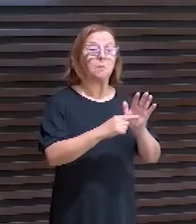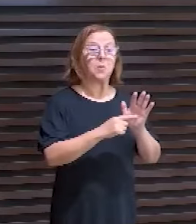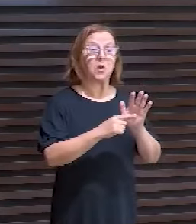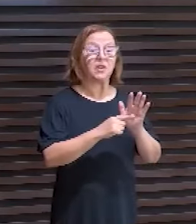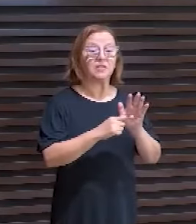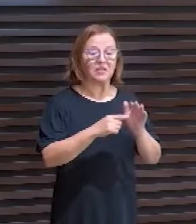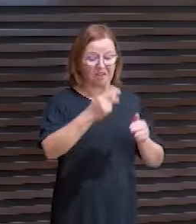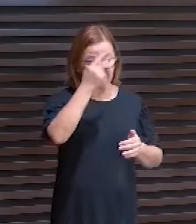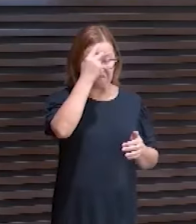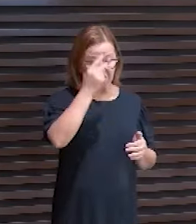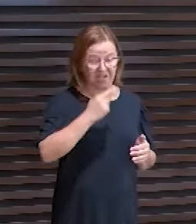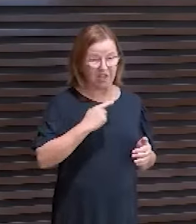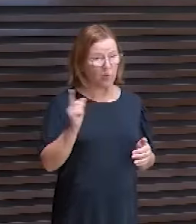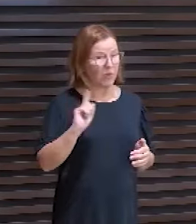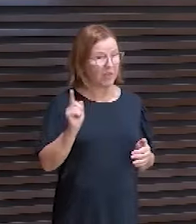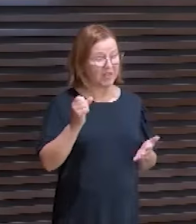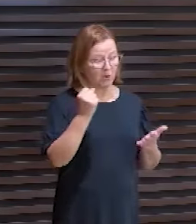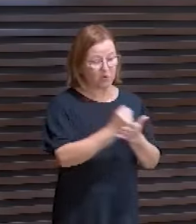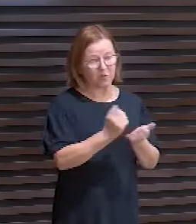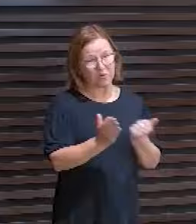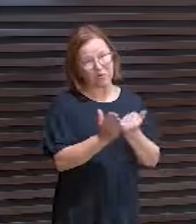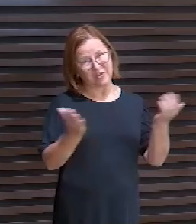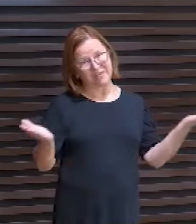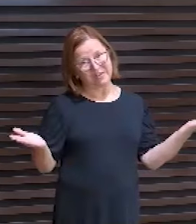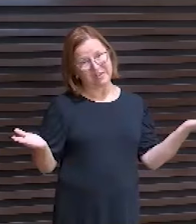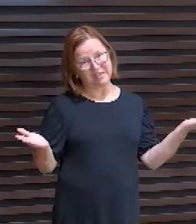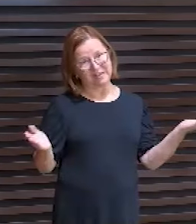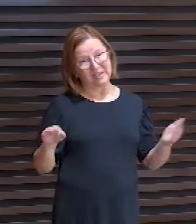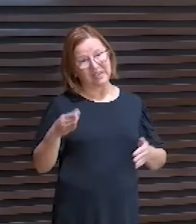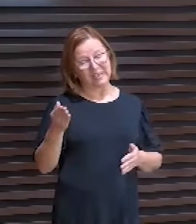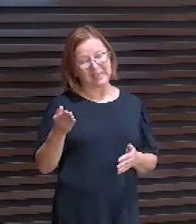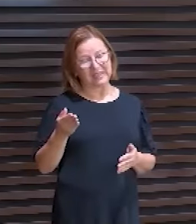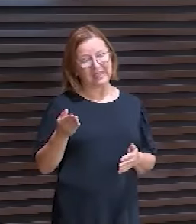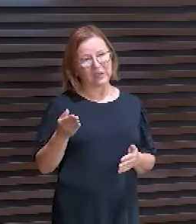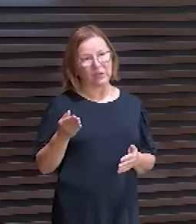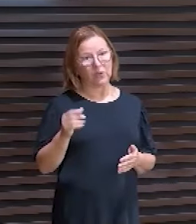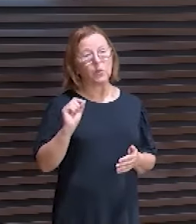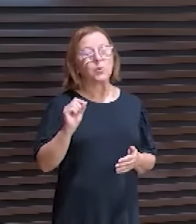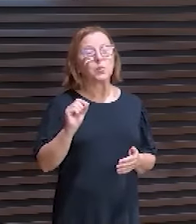e Ego não crucificado leva ao